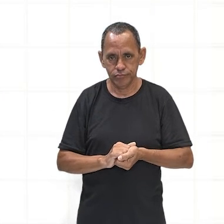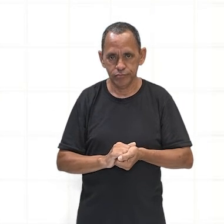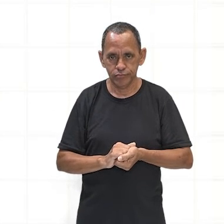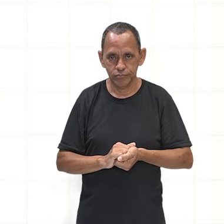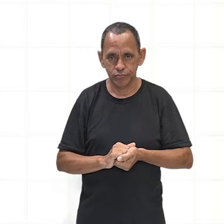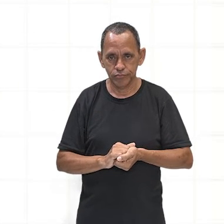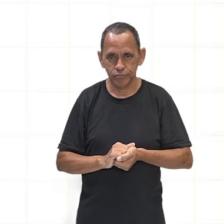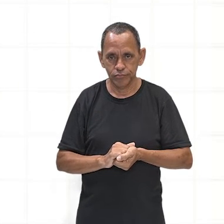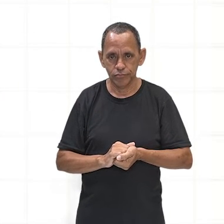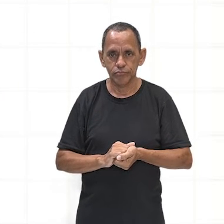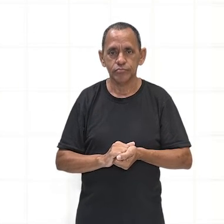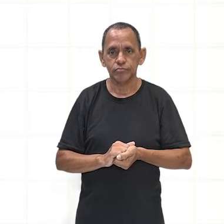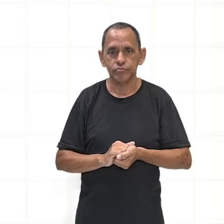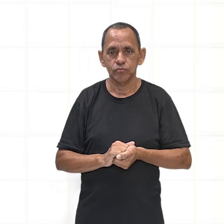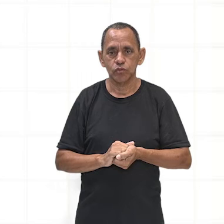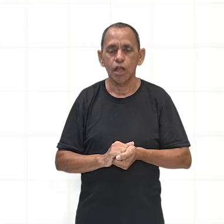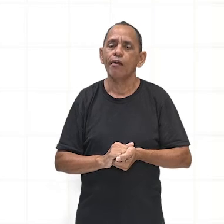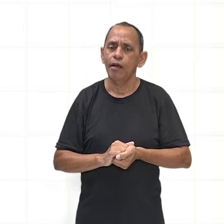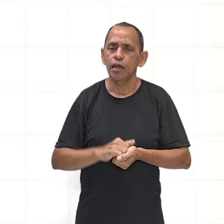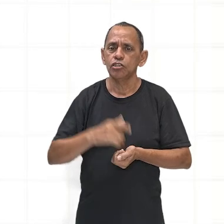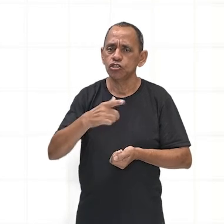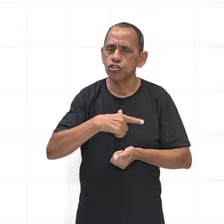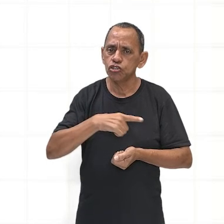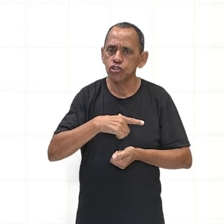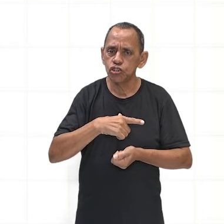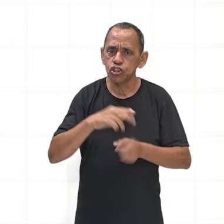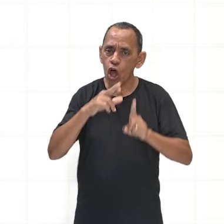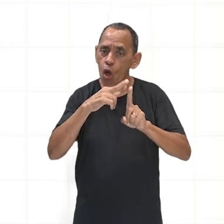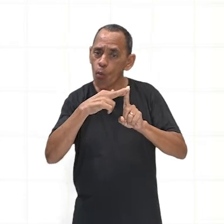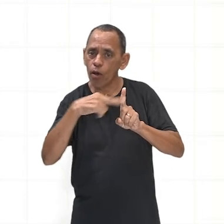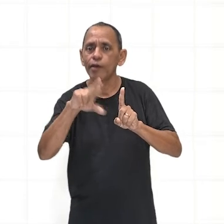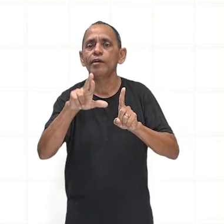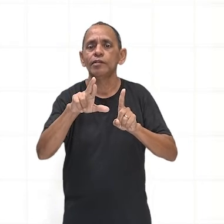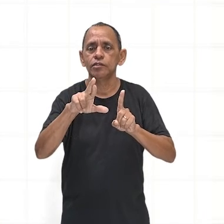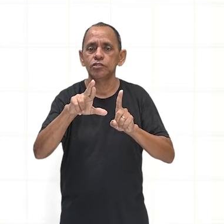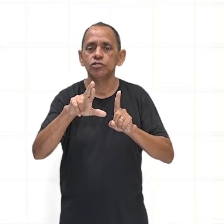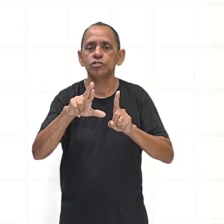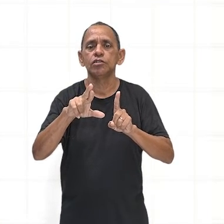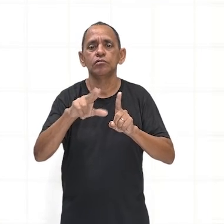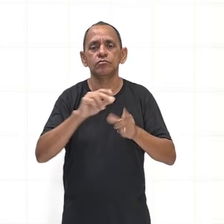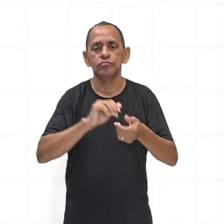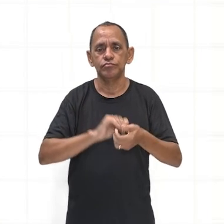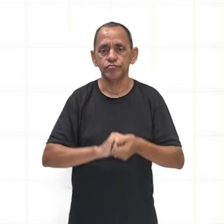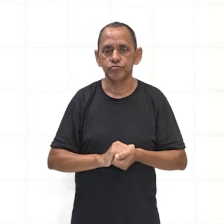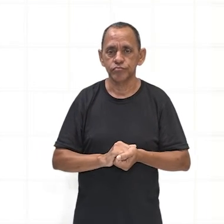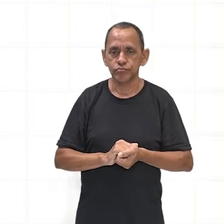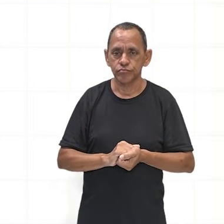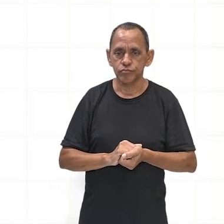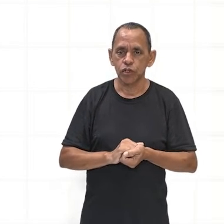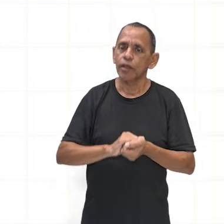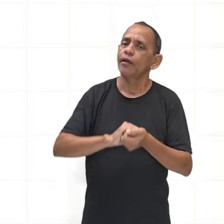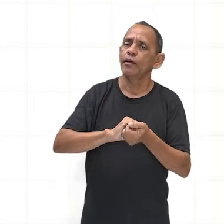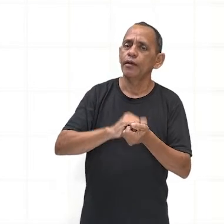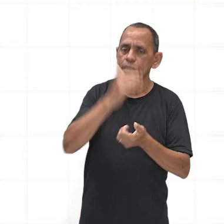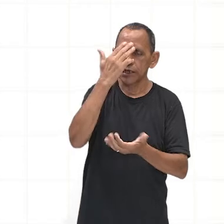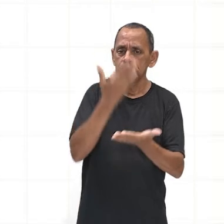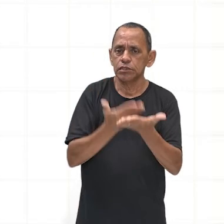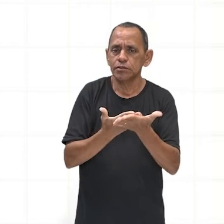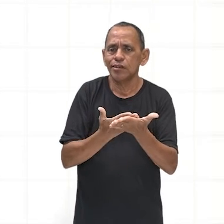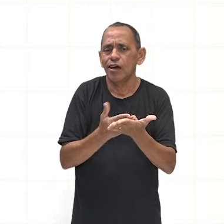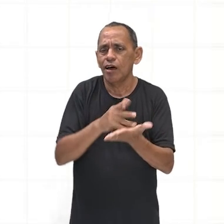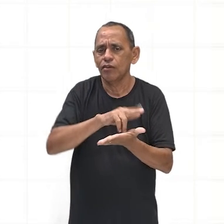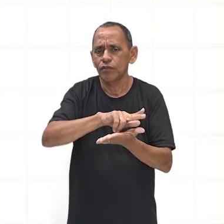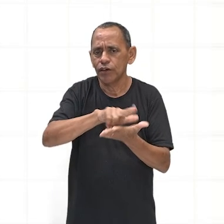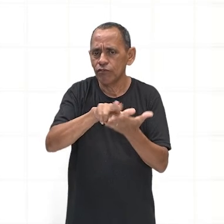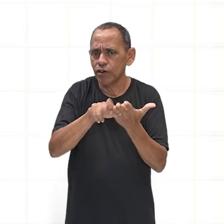astecas tinham ali uma religião politeísta. Na religião asteca, a gente vai ver o seguinte,